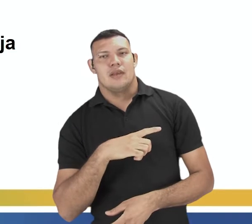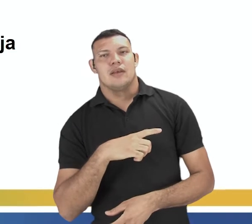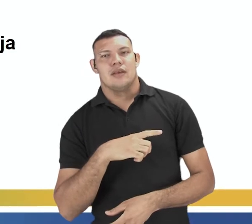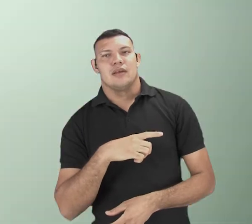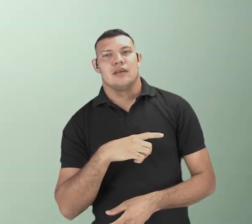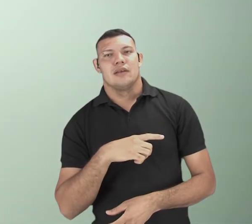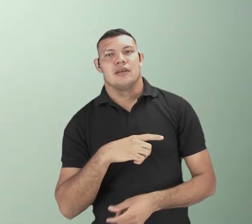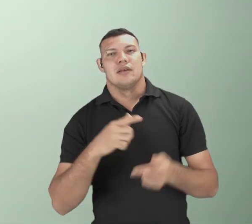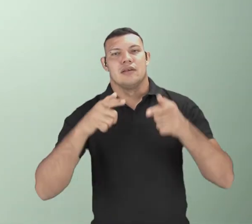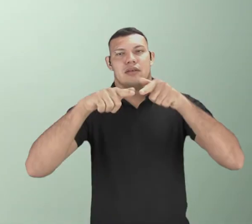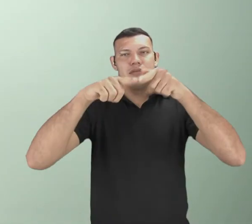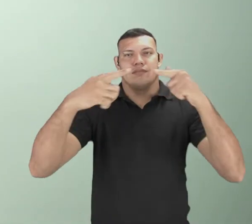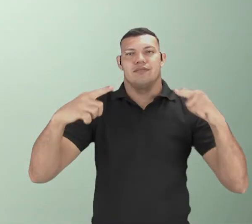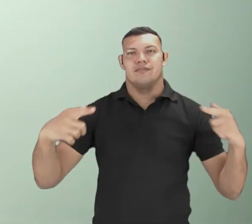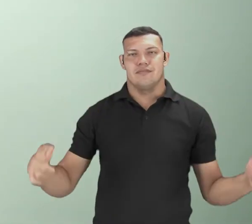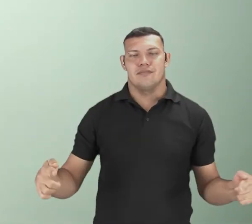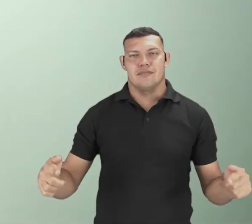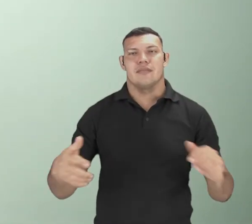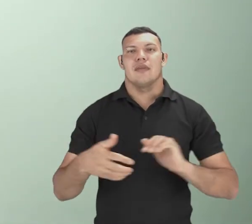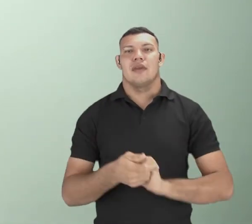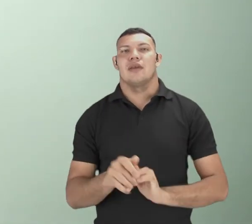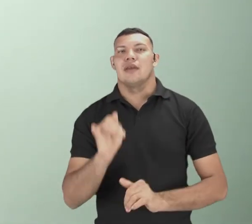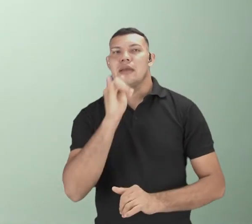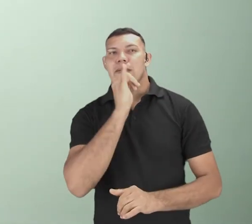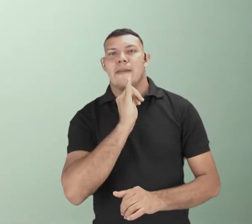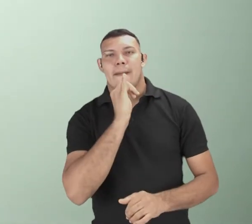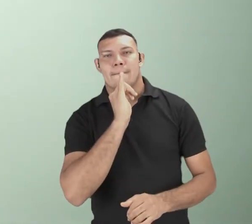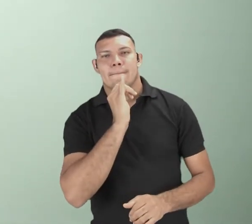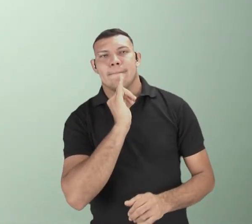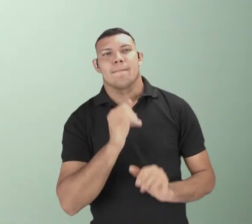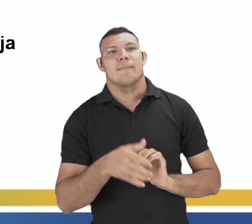classe gramatical, como está ali no exemplo,